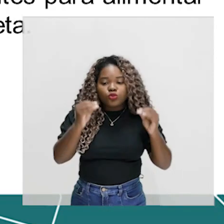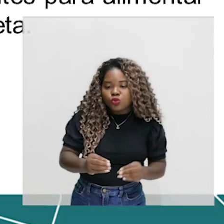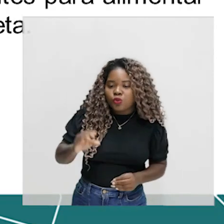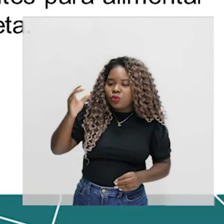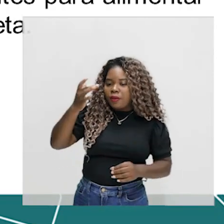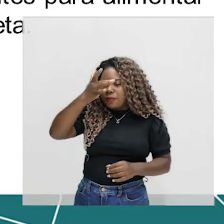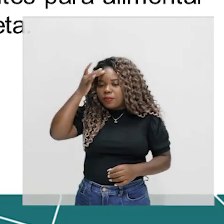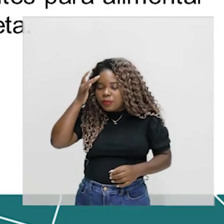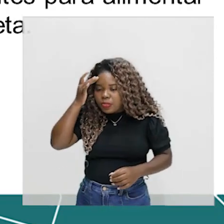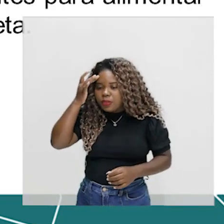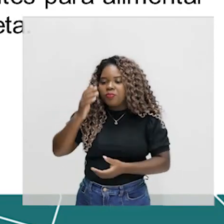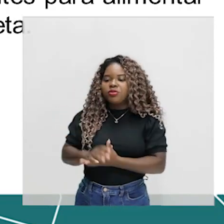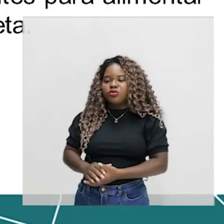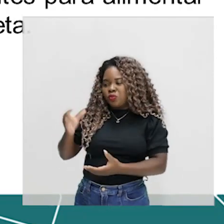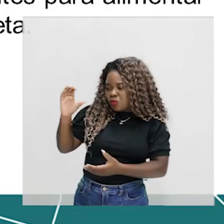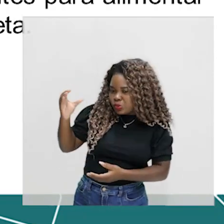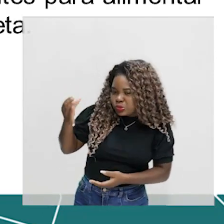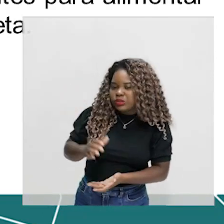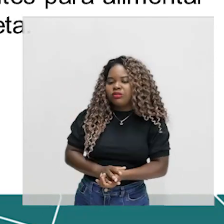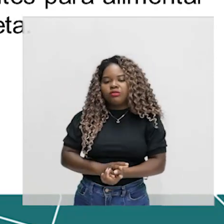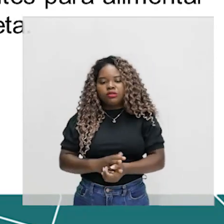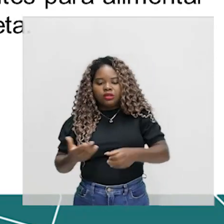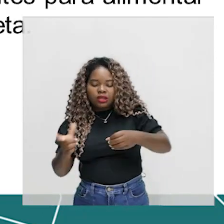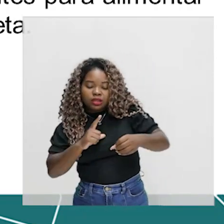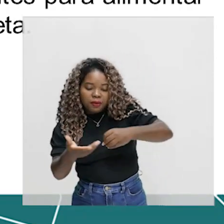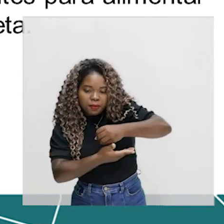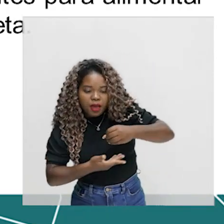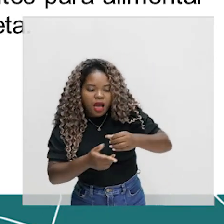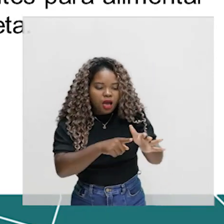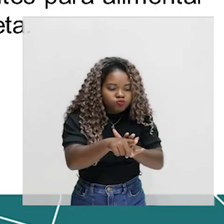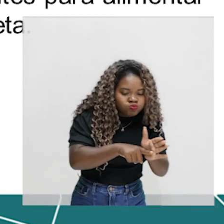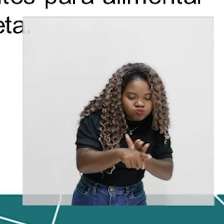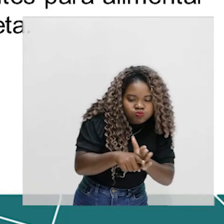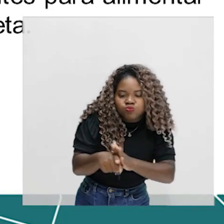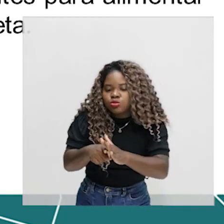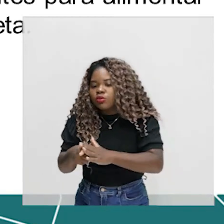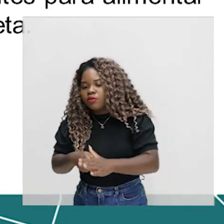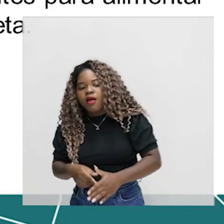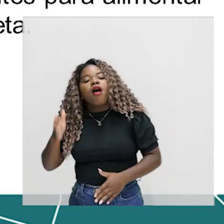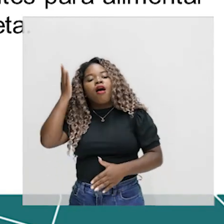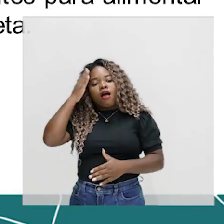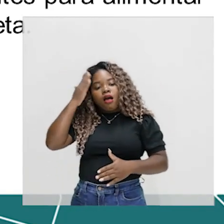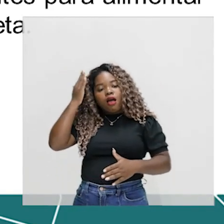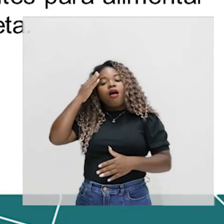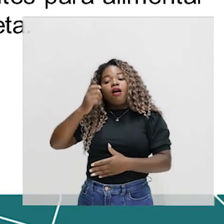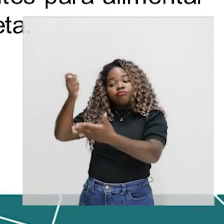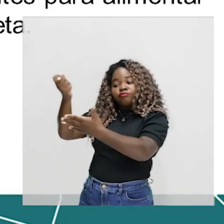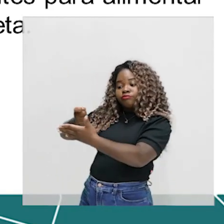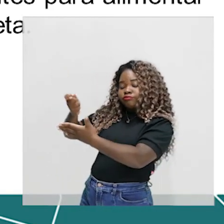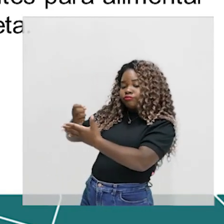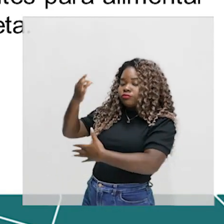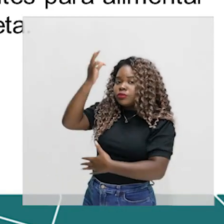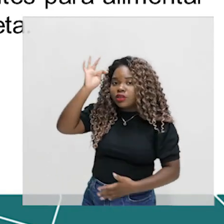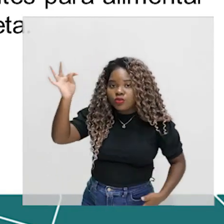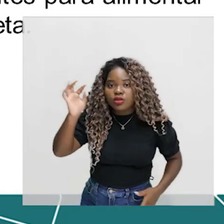ele tem que ler tem que se basear em conhecimentos prévios para que ele possa se fundamentar e escrever a sua teoria